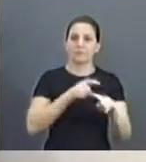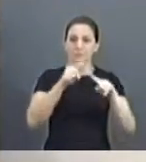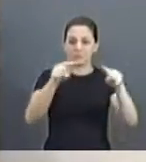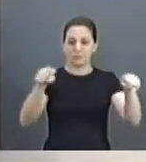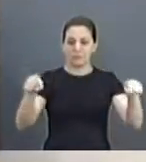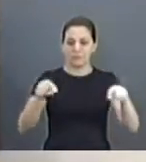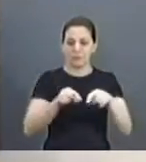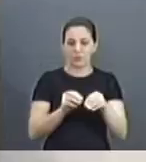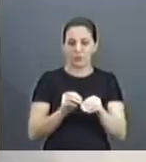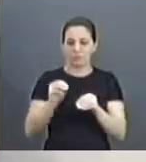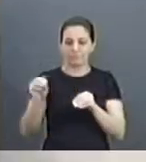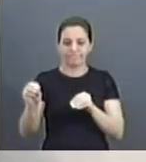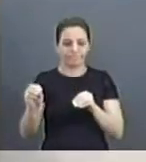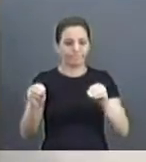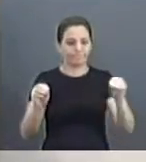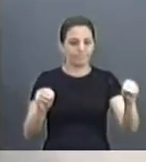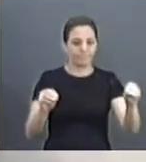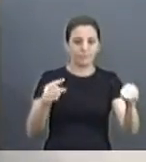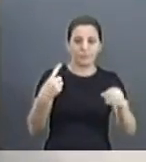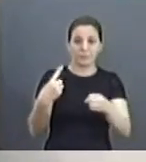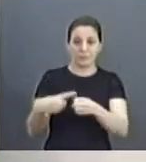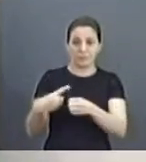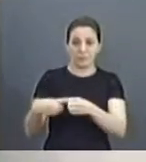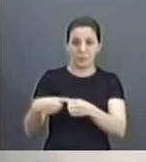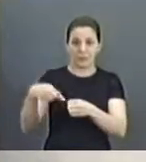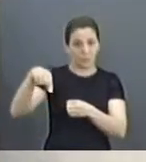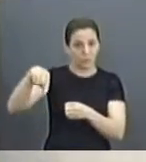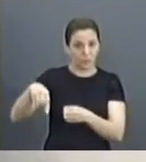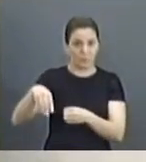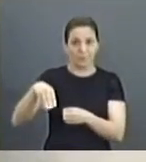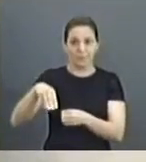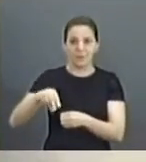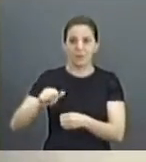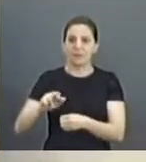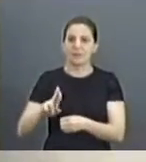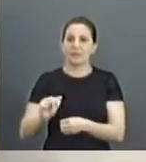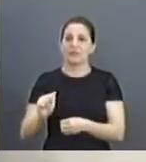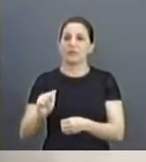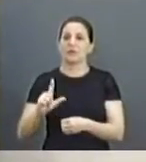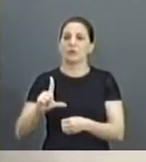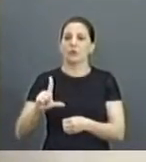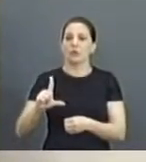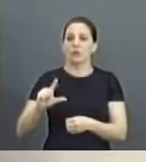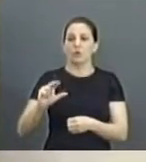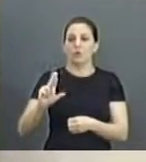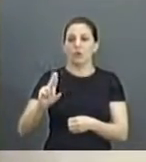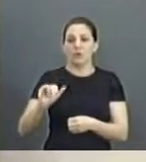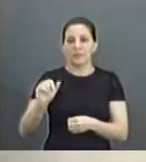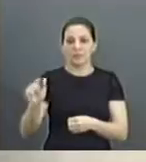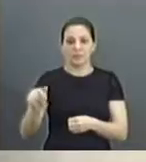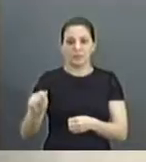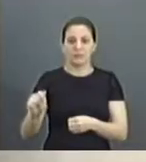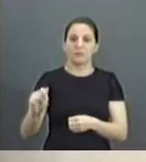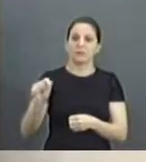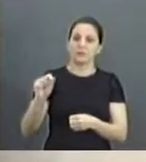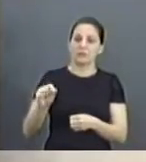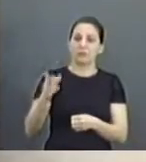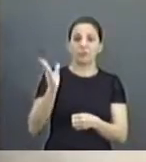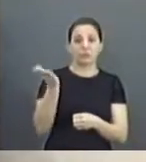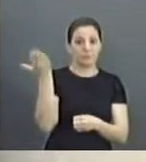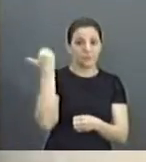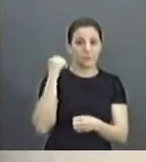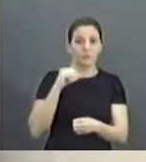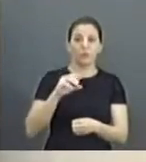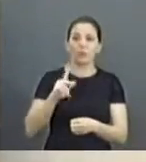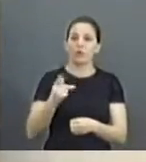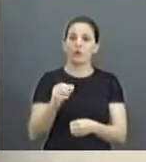no jardim maria luiza em doha reivindicações da população já fomos no hortência